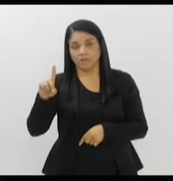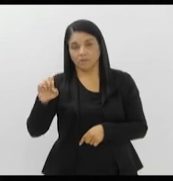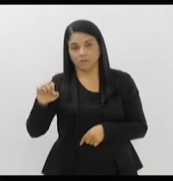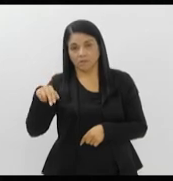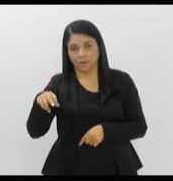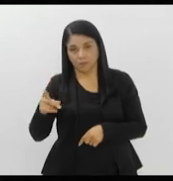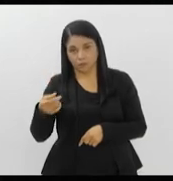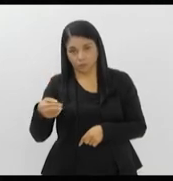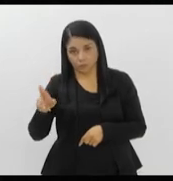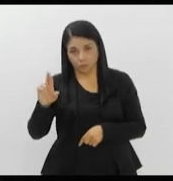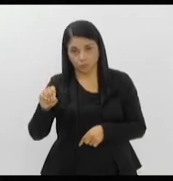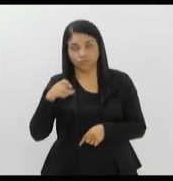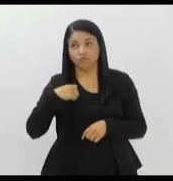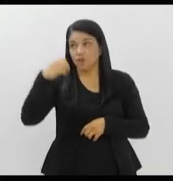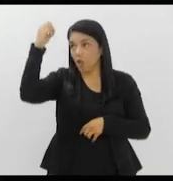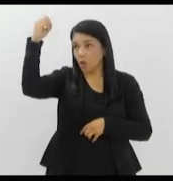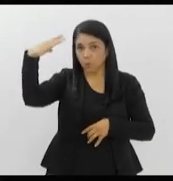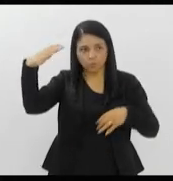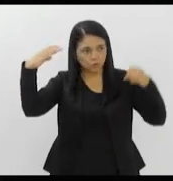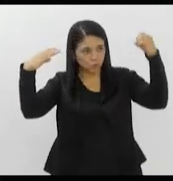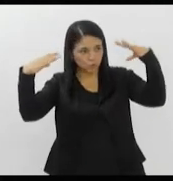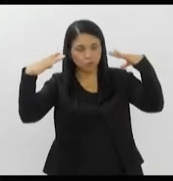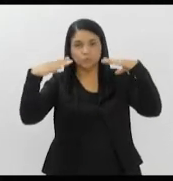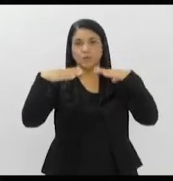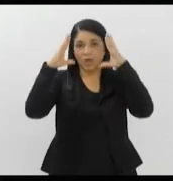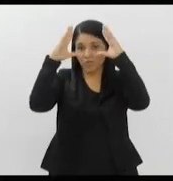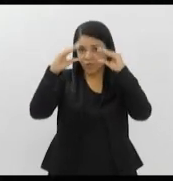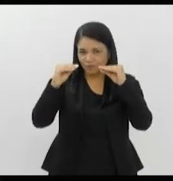subúrbio que tinha iluminação para jogo noturno.